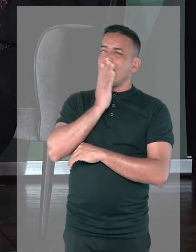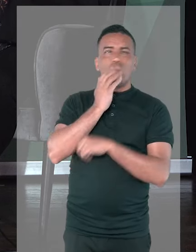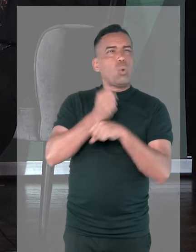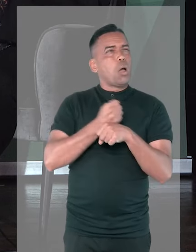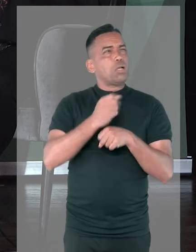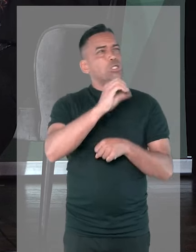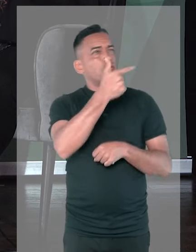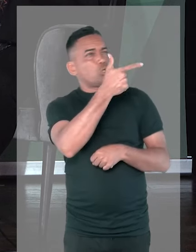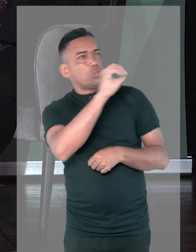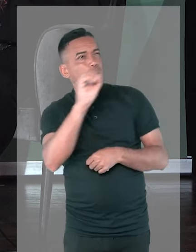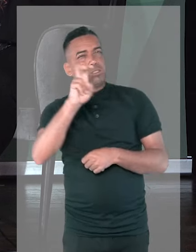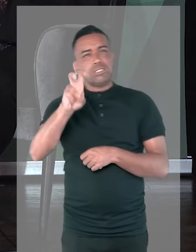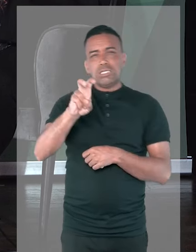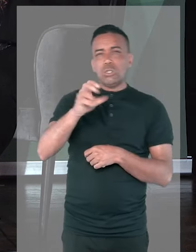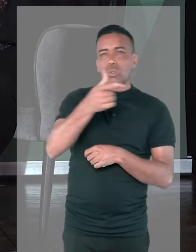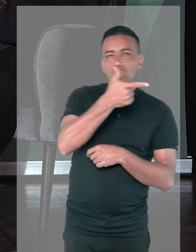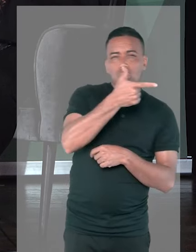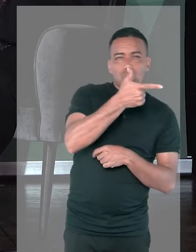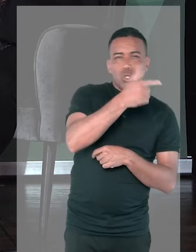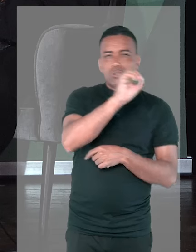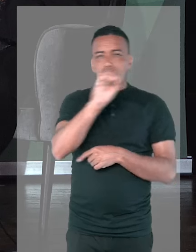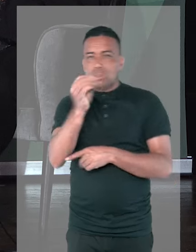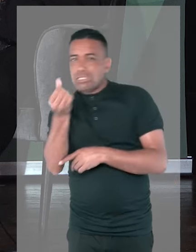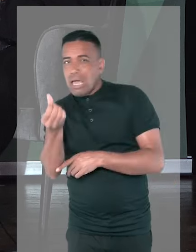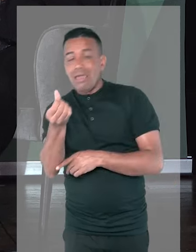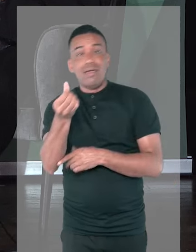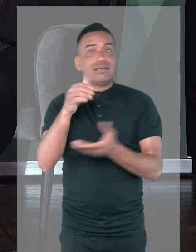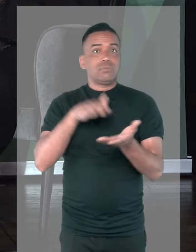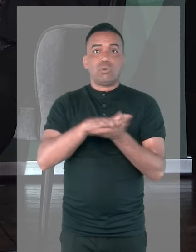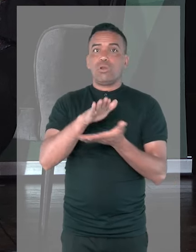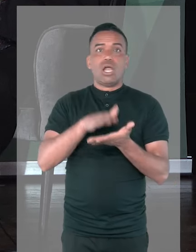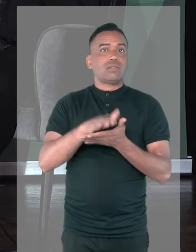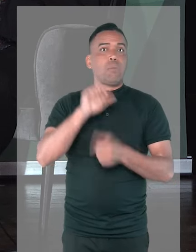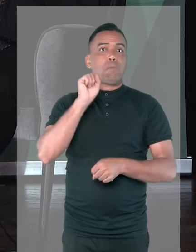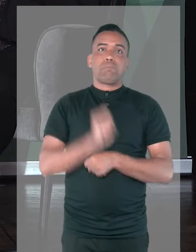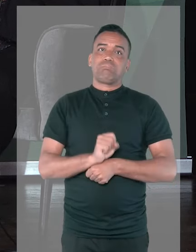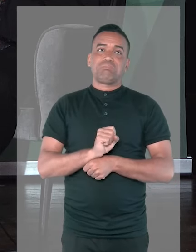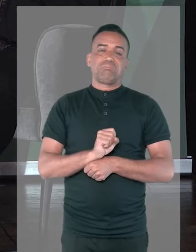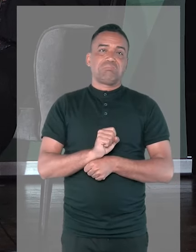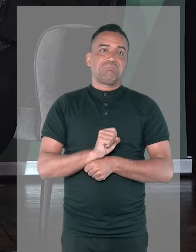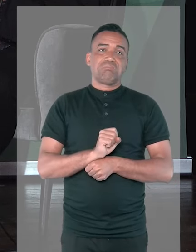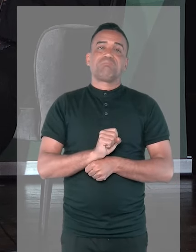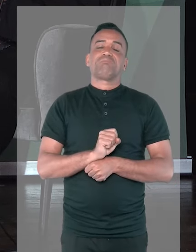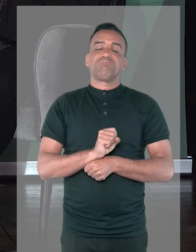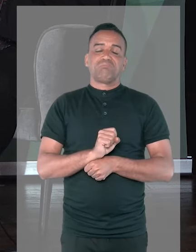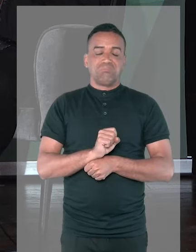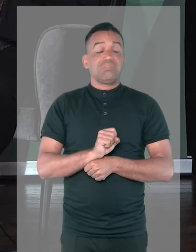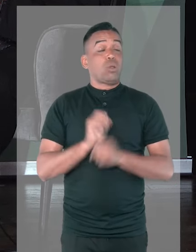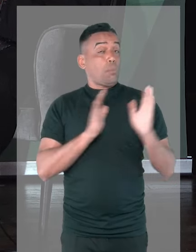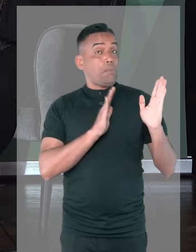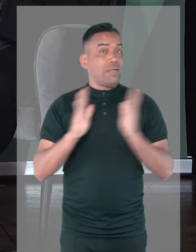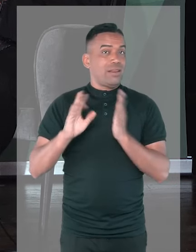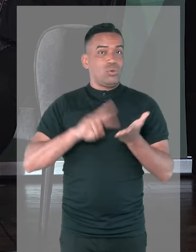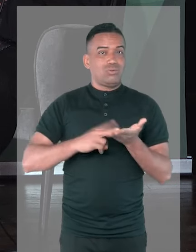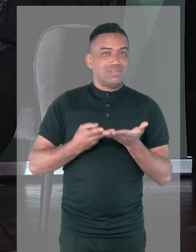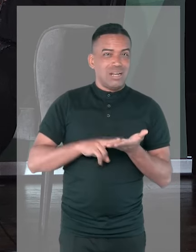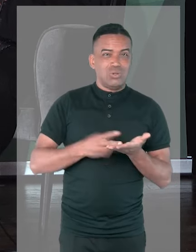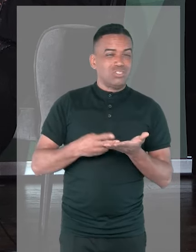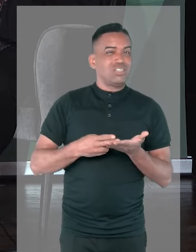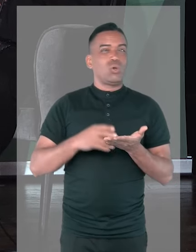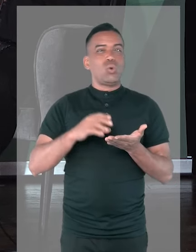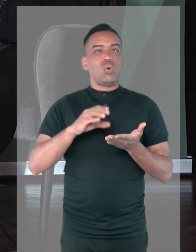2005, 2006, por aí, 2007. E ele não publicou nada mais desde então. Só que nesse período ele traduziu Crime e